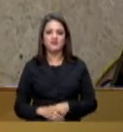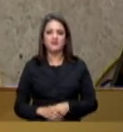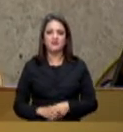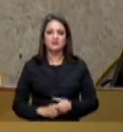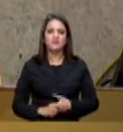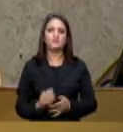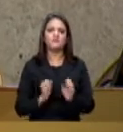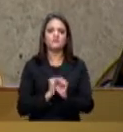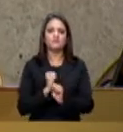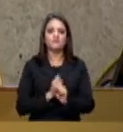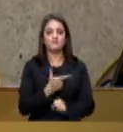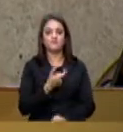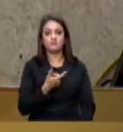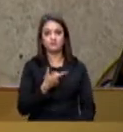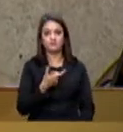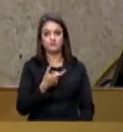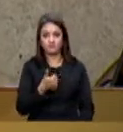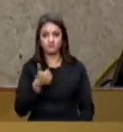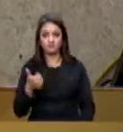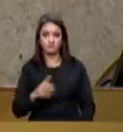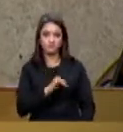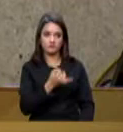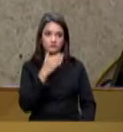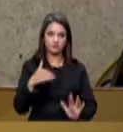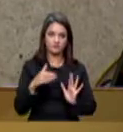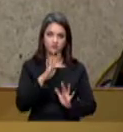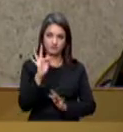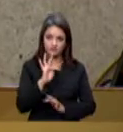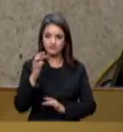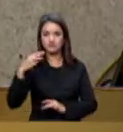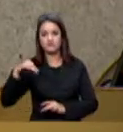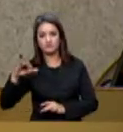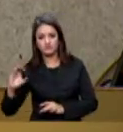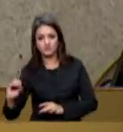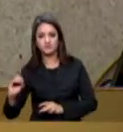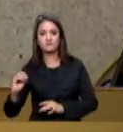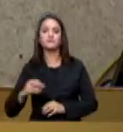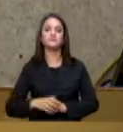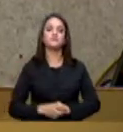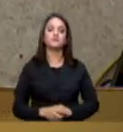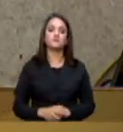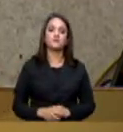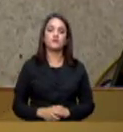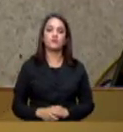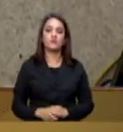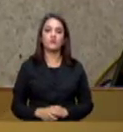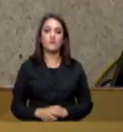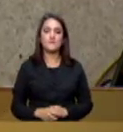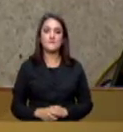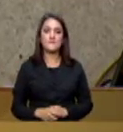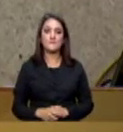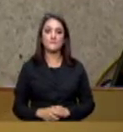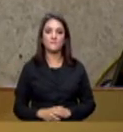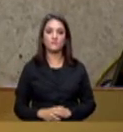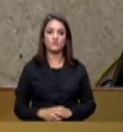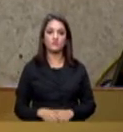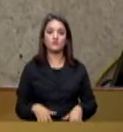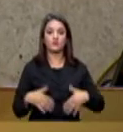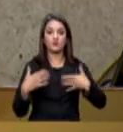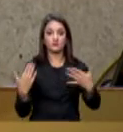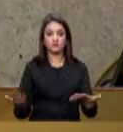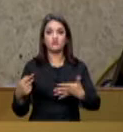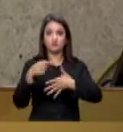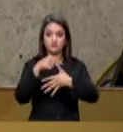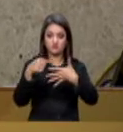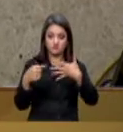de 2021, páginas 53 e 55. Por sua vez, os atributos econômicos da execução